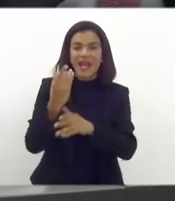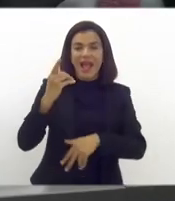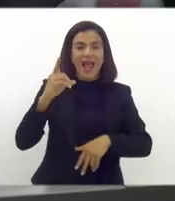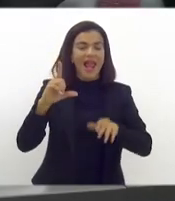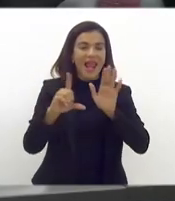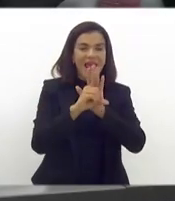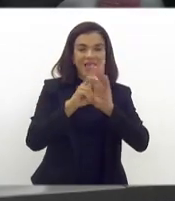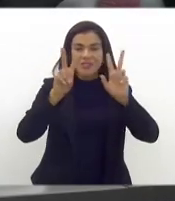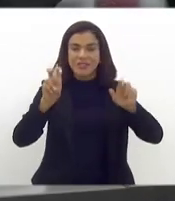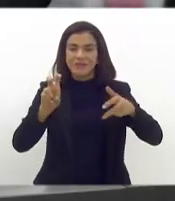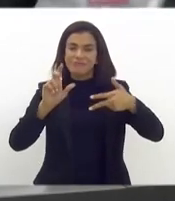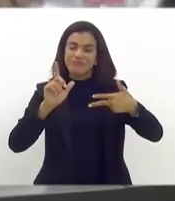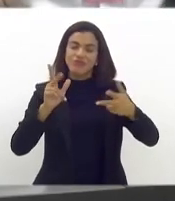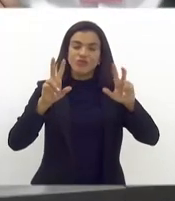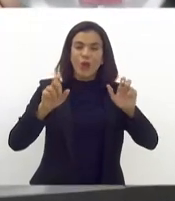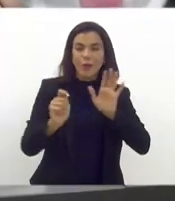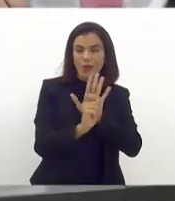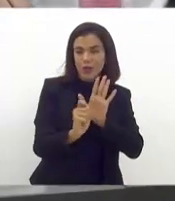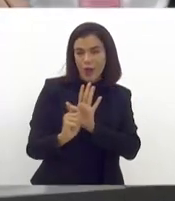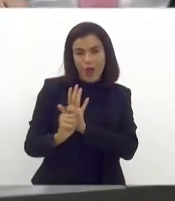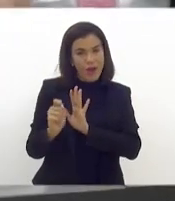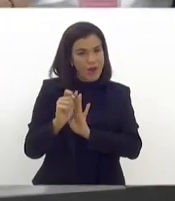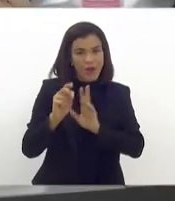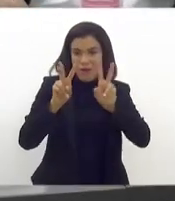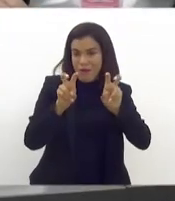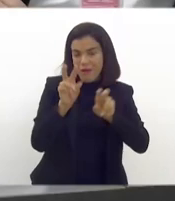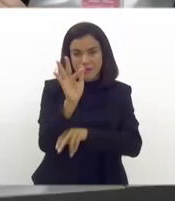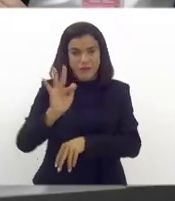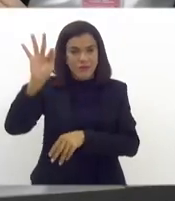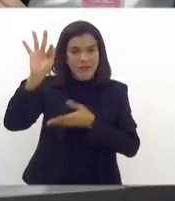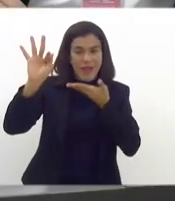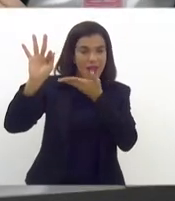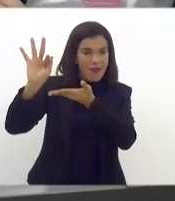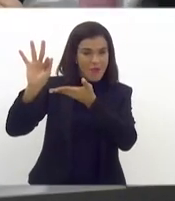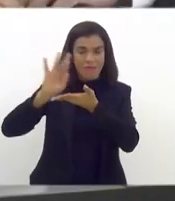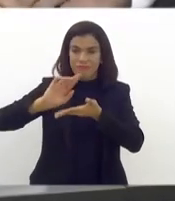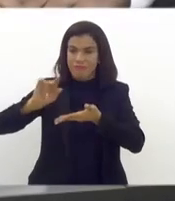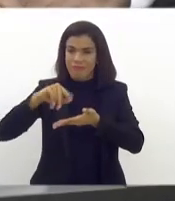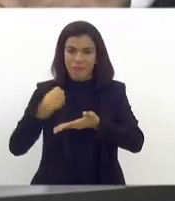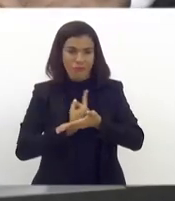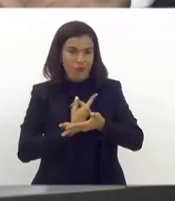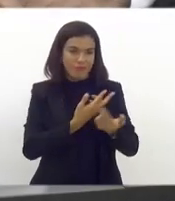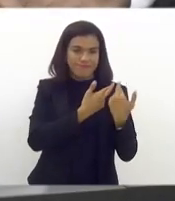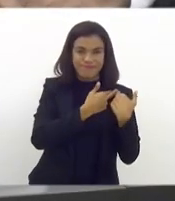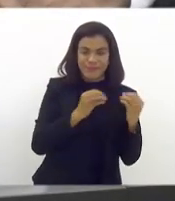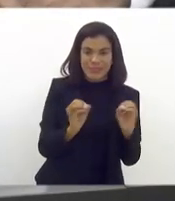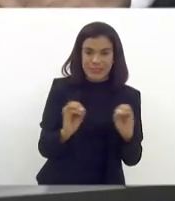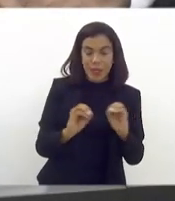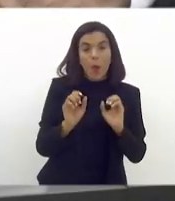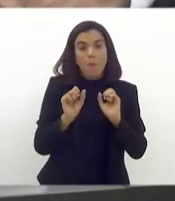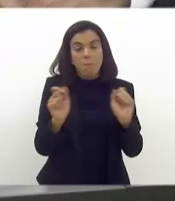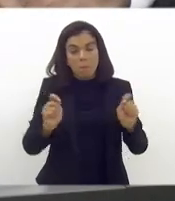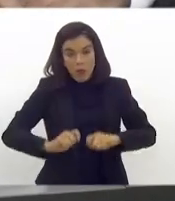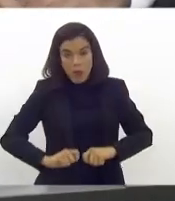drogas. É um assunto completamente federal. Nós não podemos legislar sobre isso. Então, podemos legislar